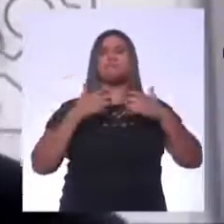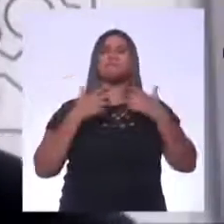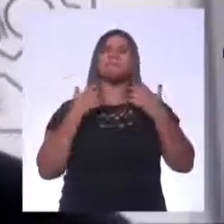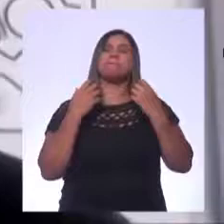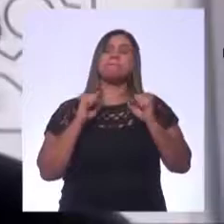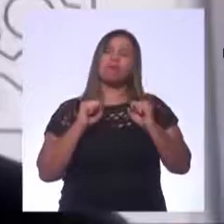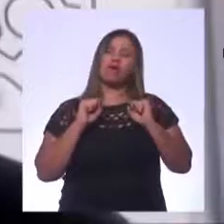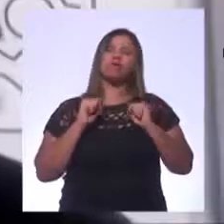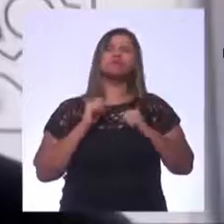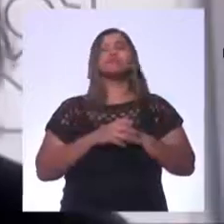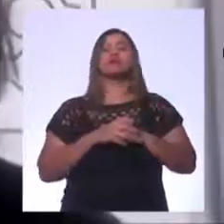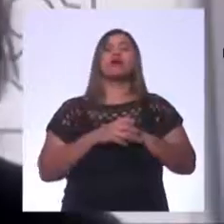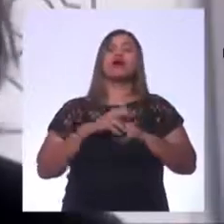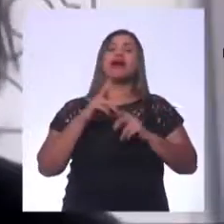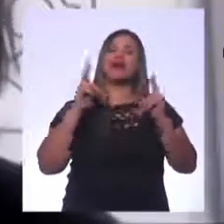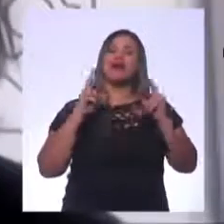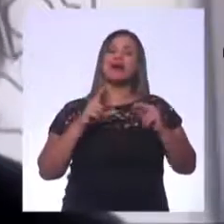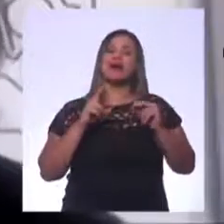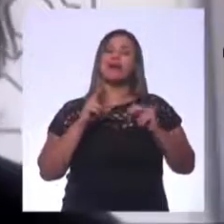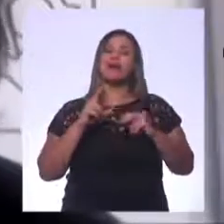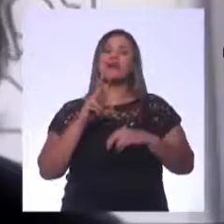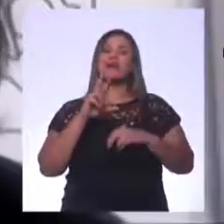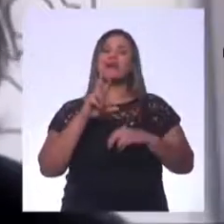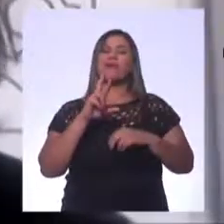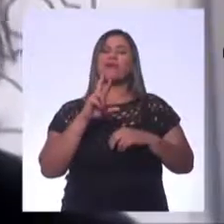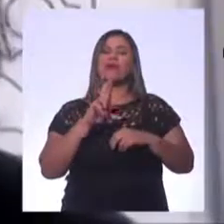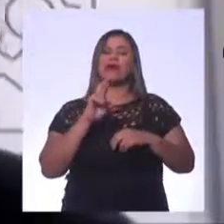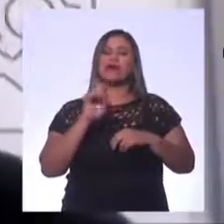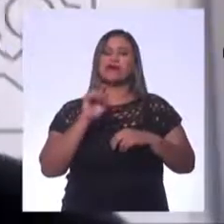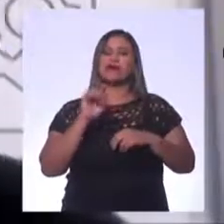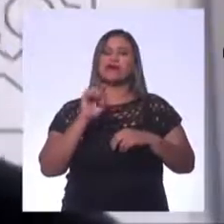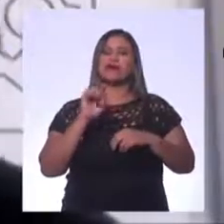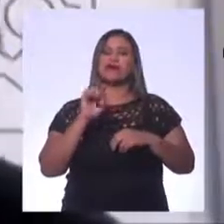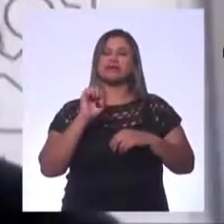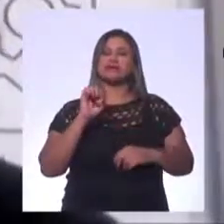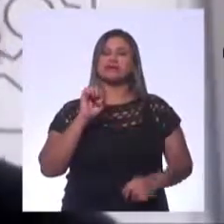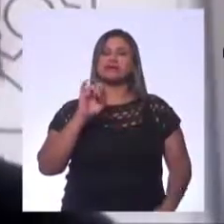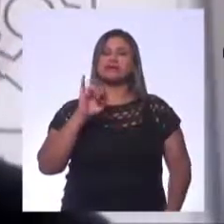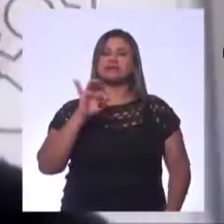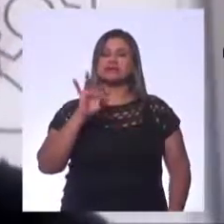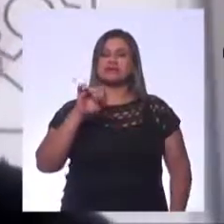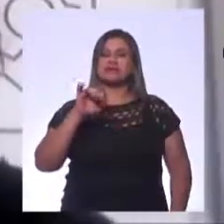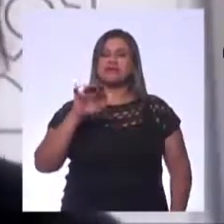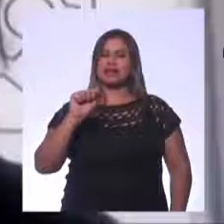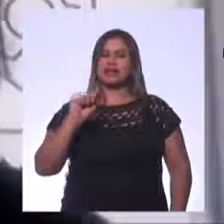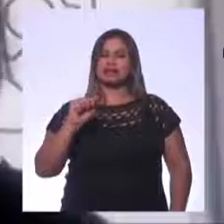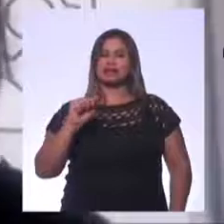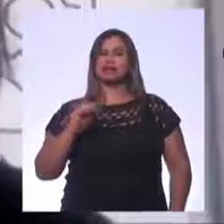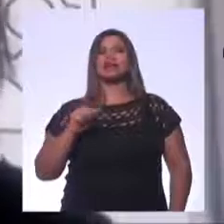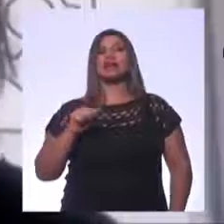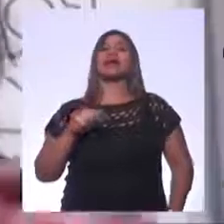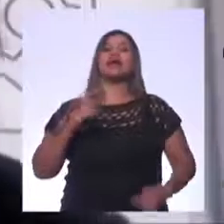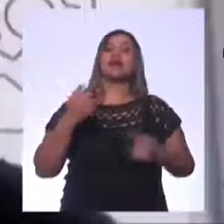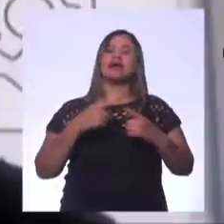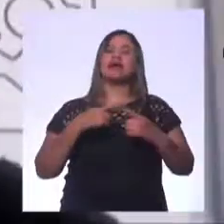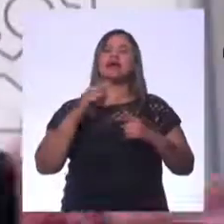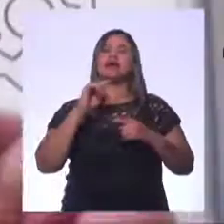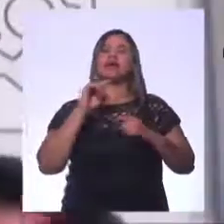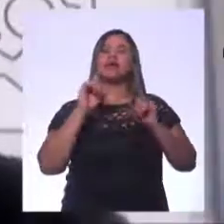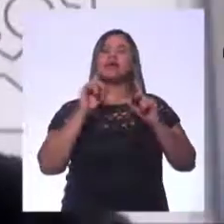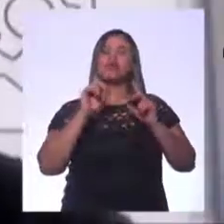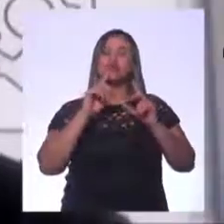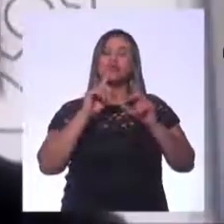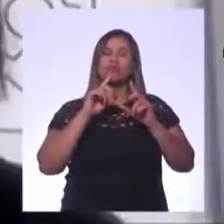de um componente que nós chamamos de resistor. A resistência é medida em ohms e